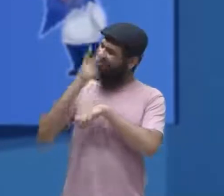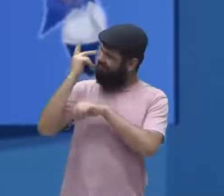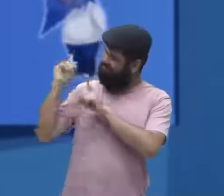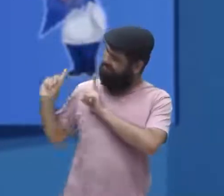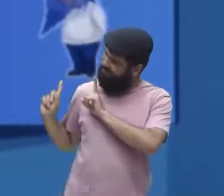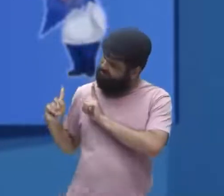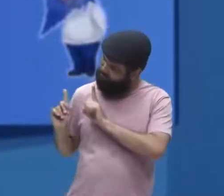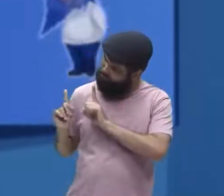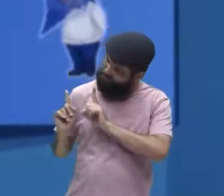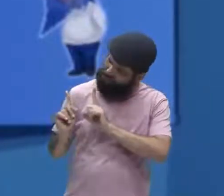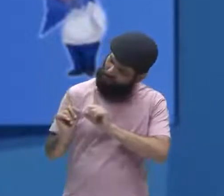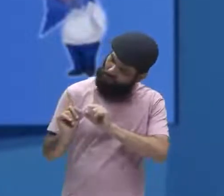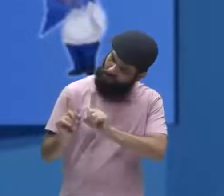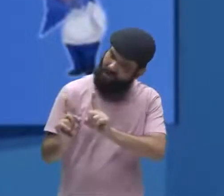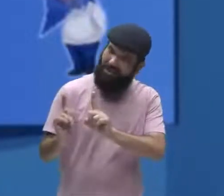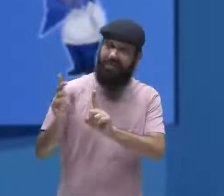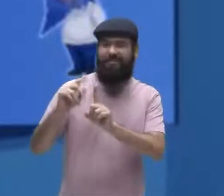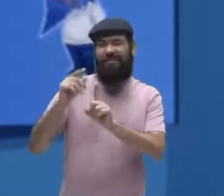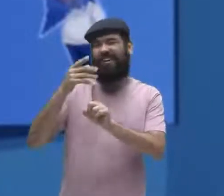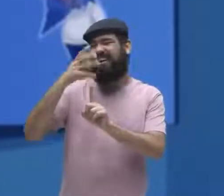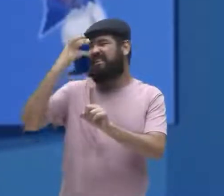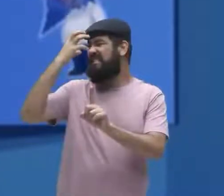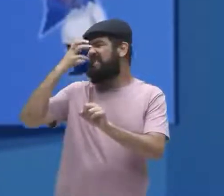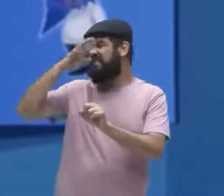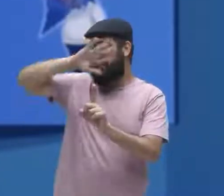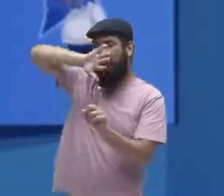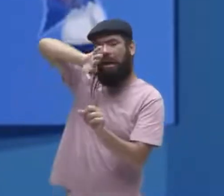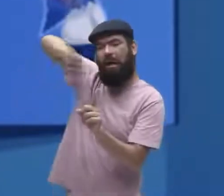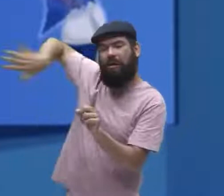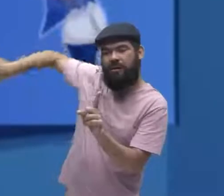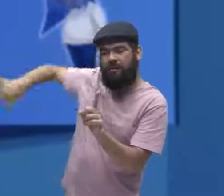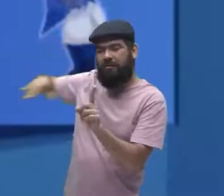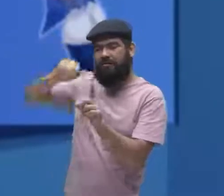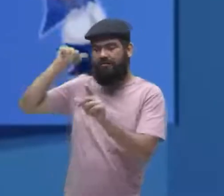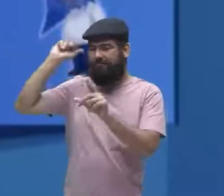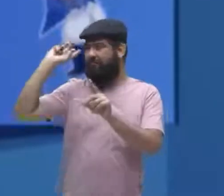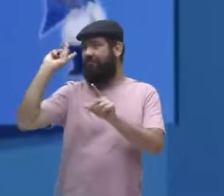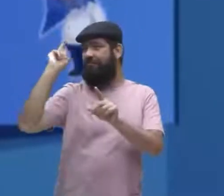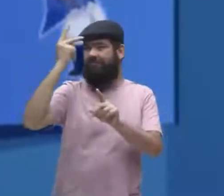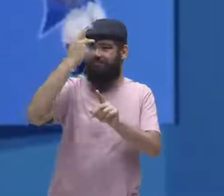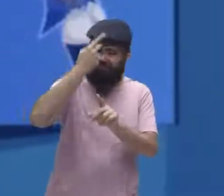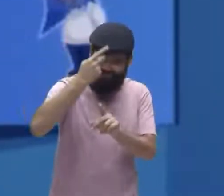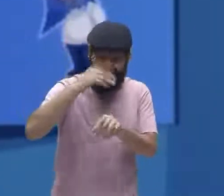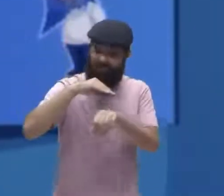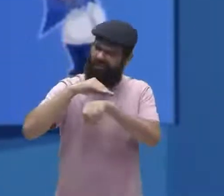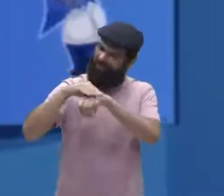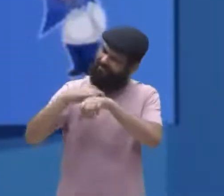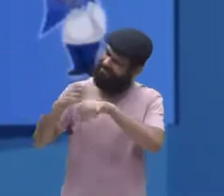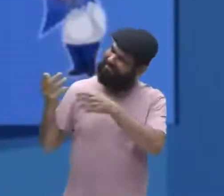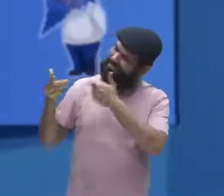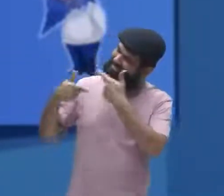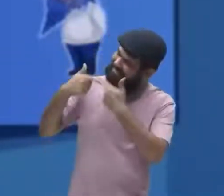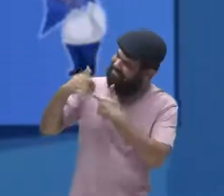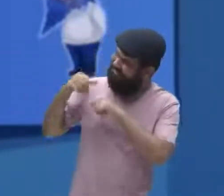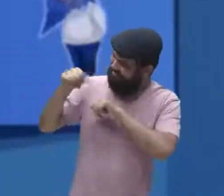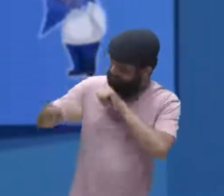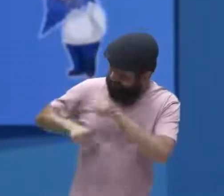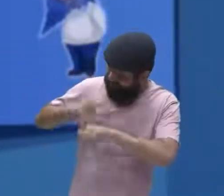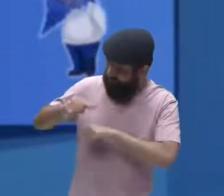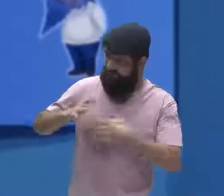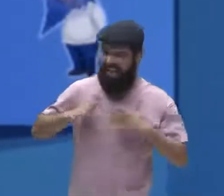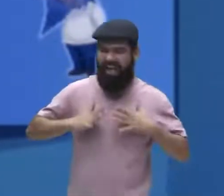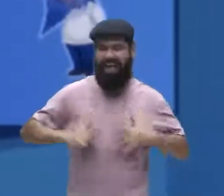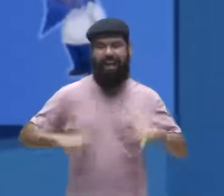da situação, né? E aí quando você vê, você já conversou, você já fez uma atividade física, já